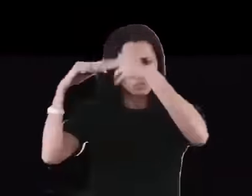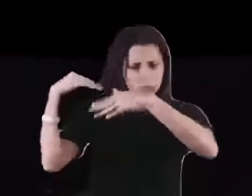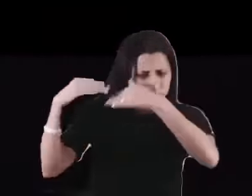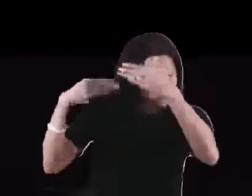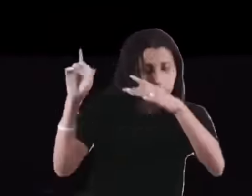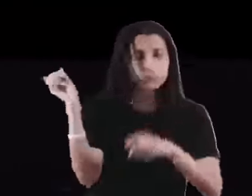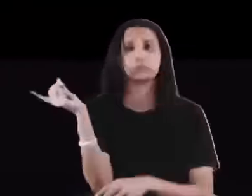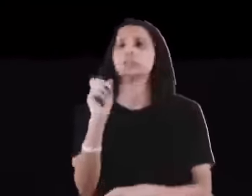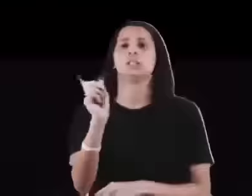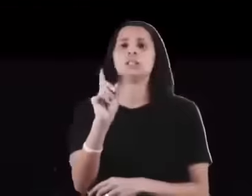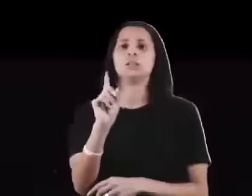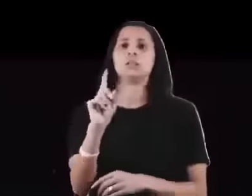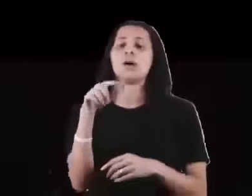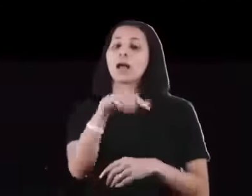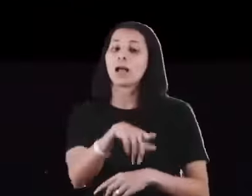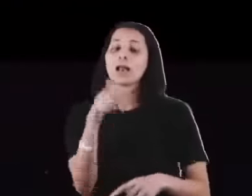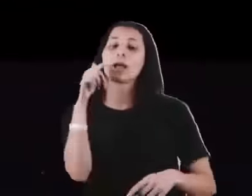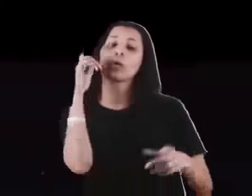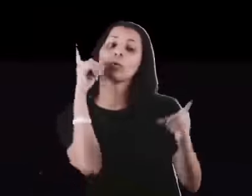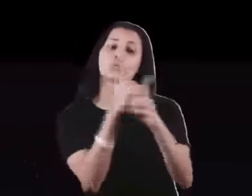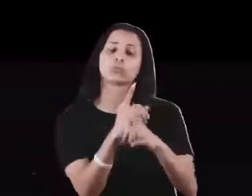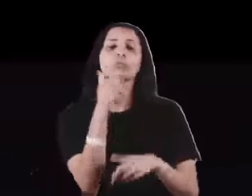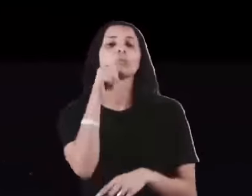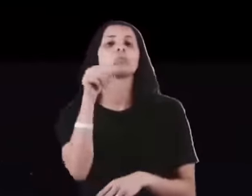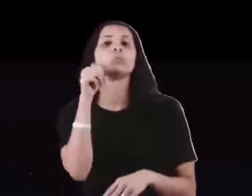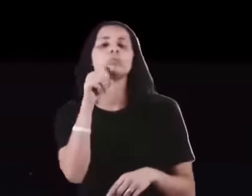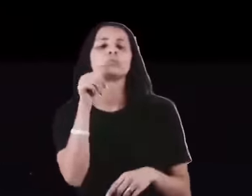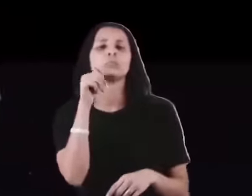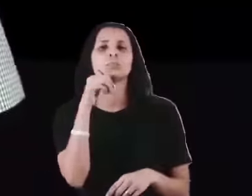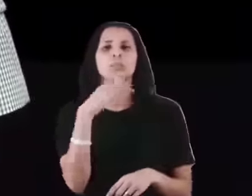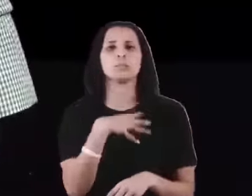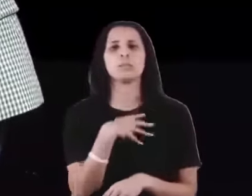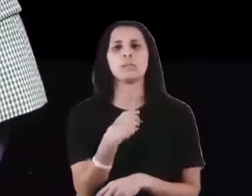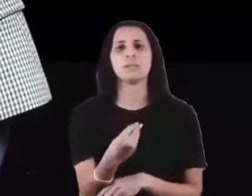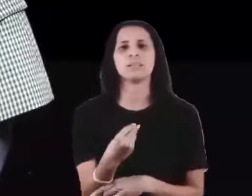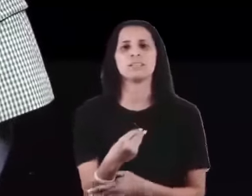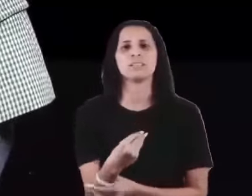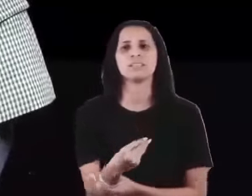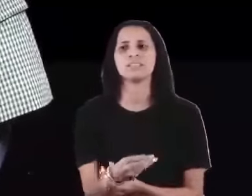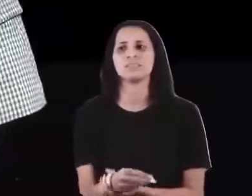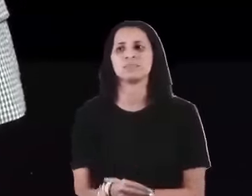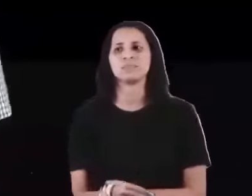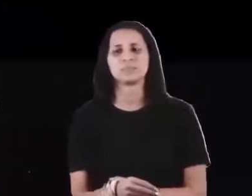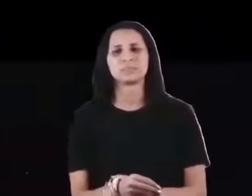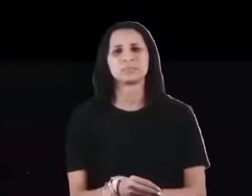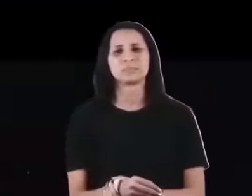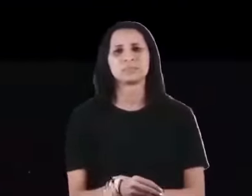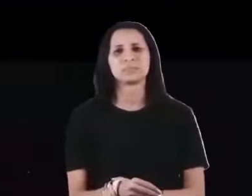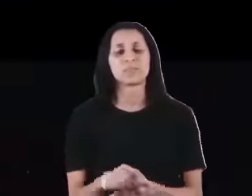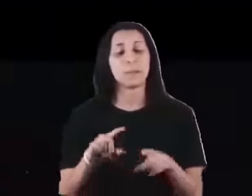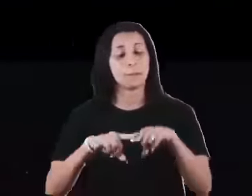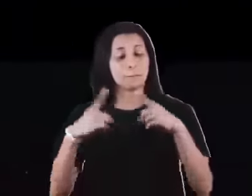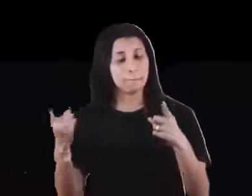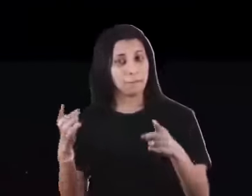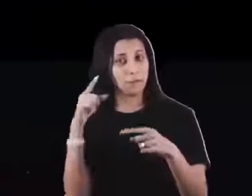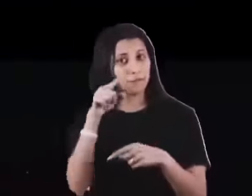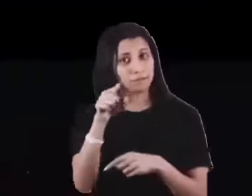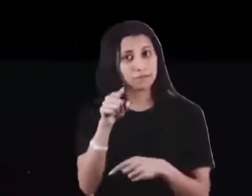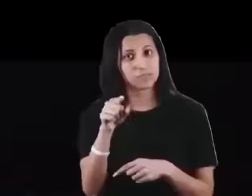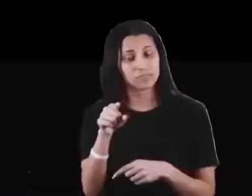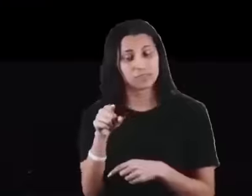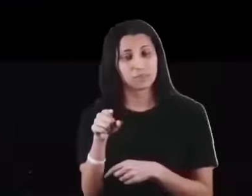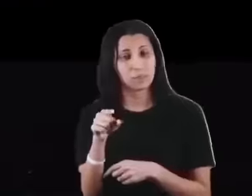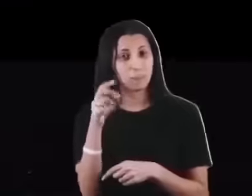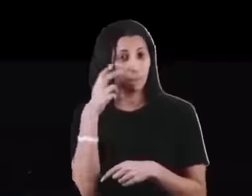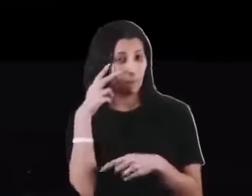ela buscou uma mulher para o marido mas perceba que a história dela tem uma revira-volta afinal quando ela